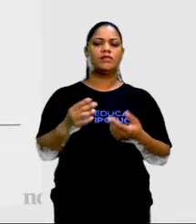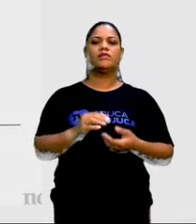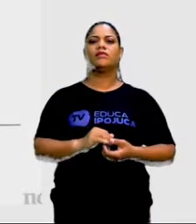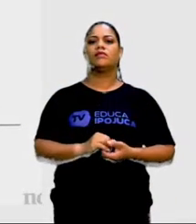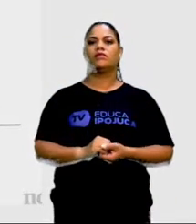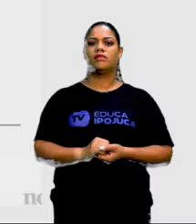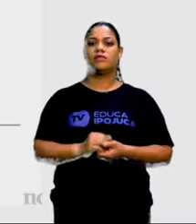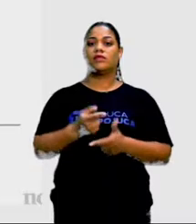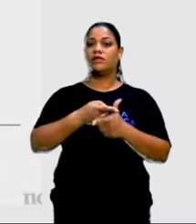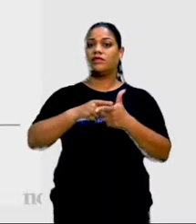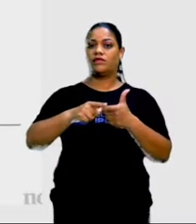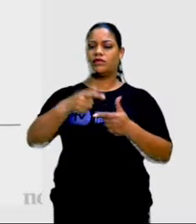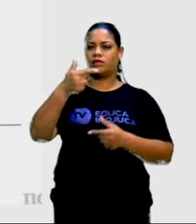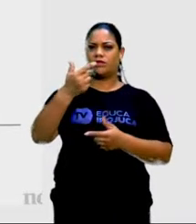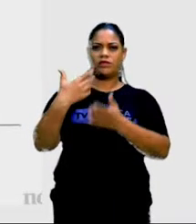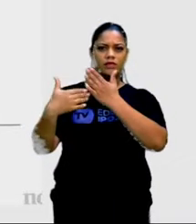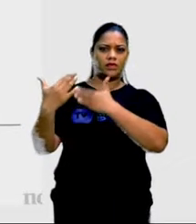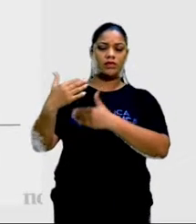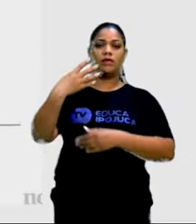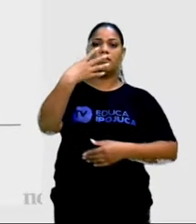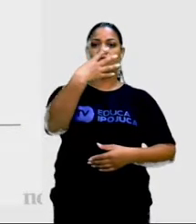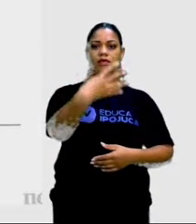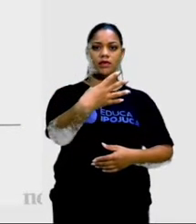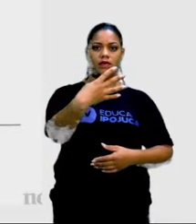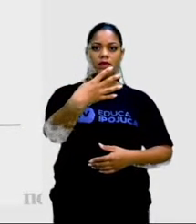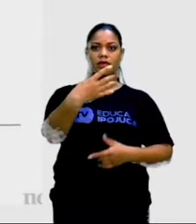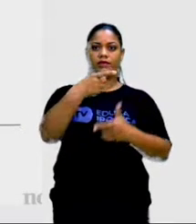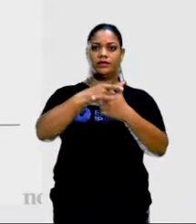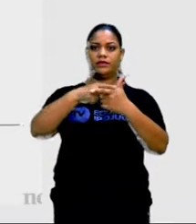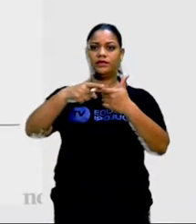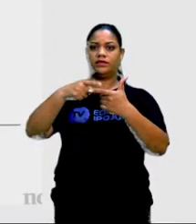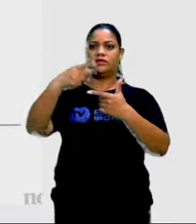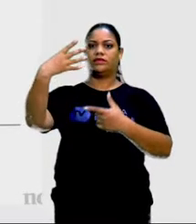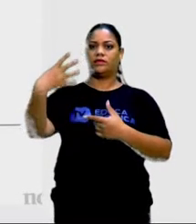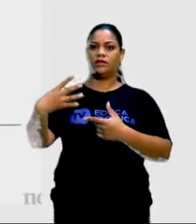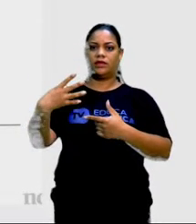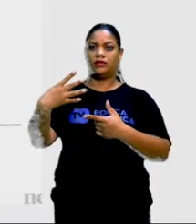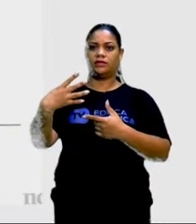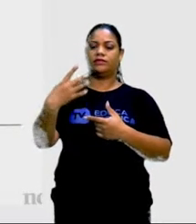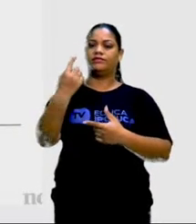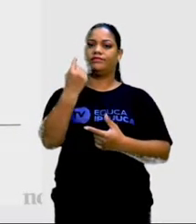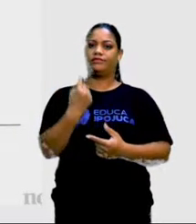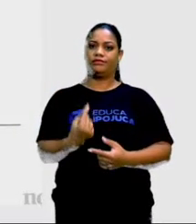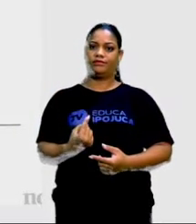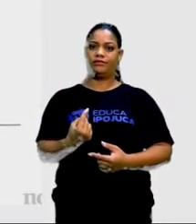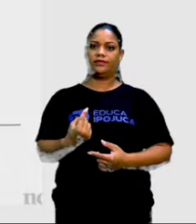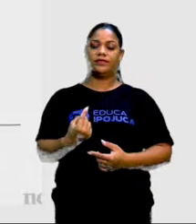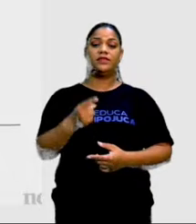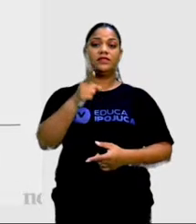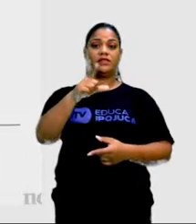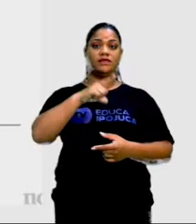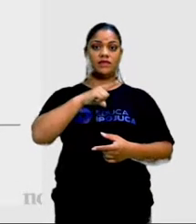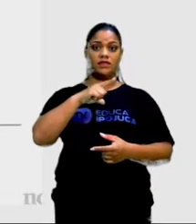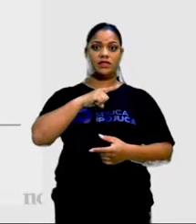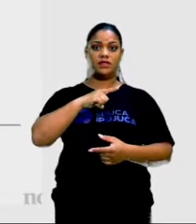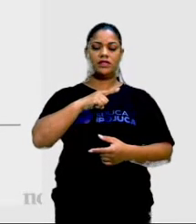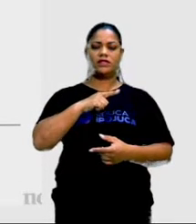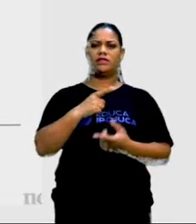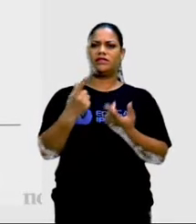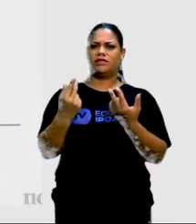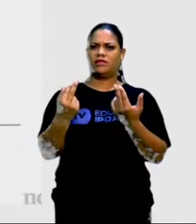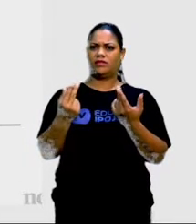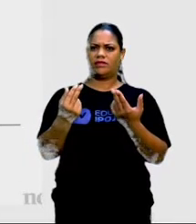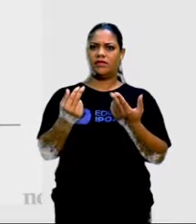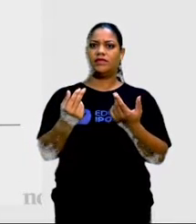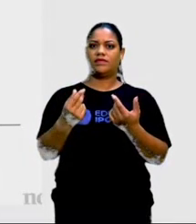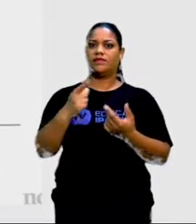dividido por 2. Então, 4 dividido para 4, cada casa ganha 1, porque se você tem uma quantia para aquela mesma